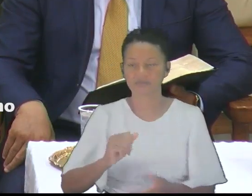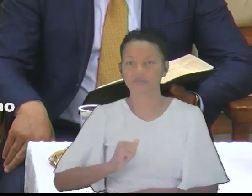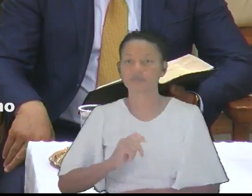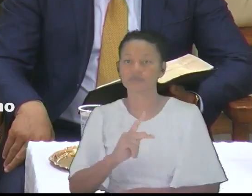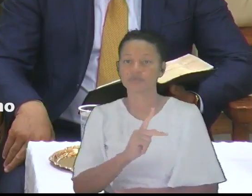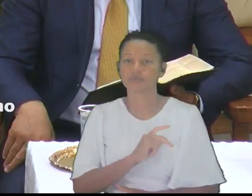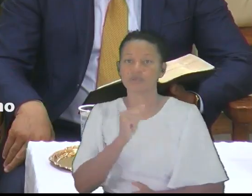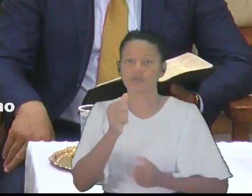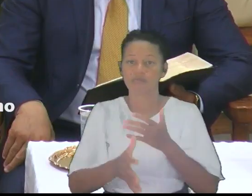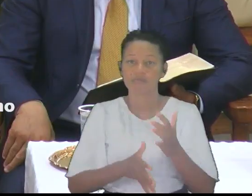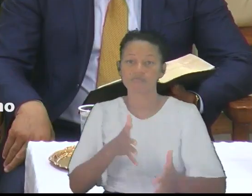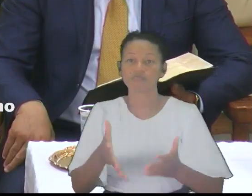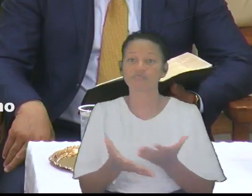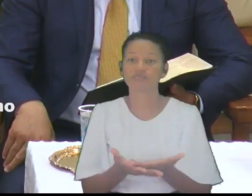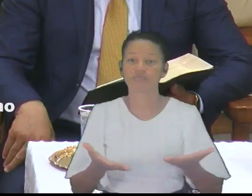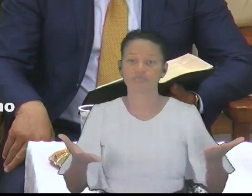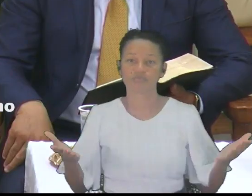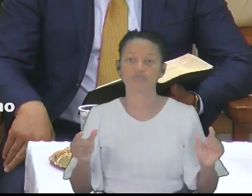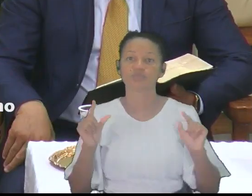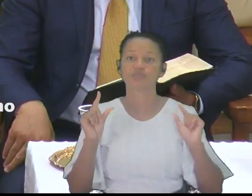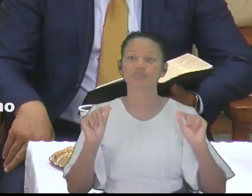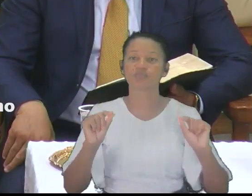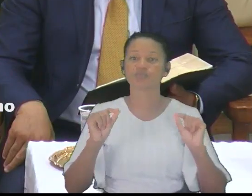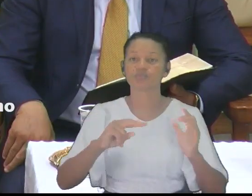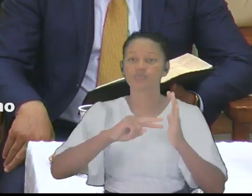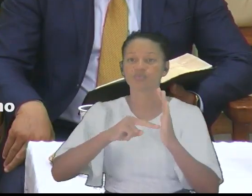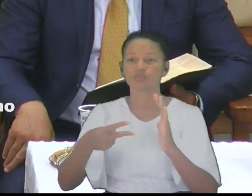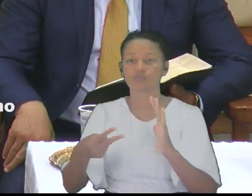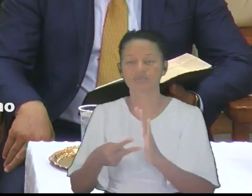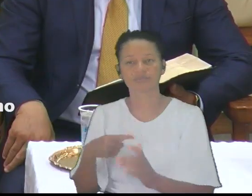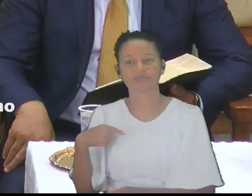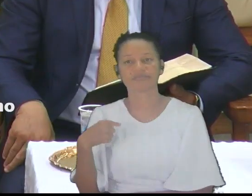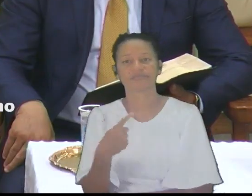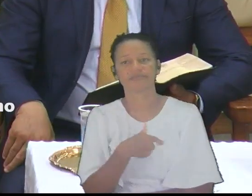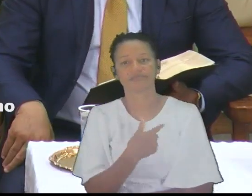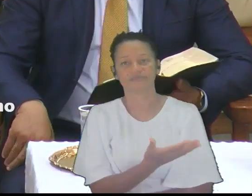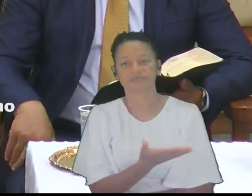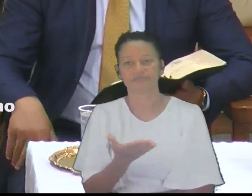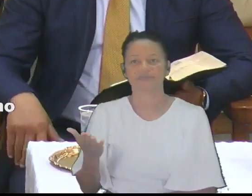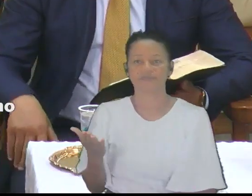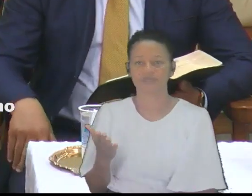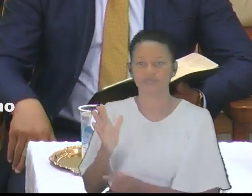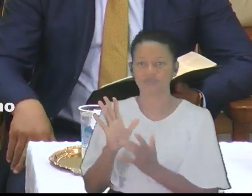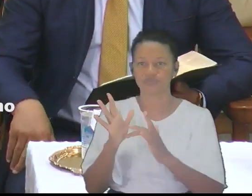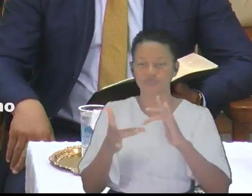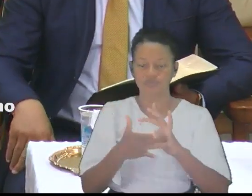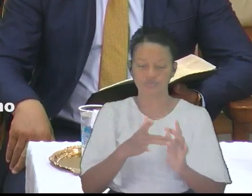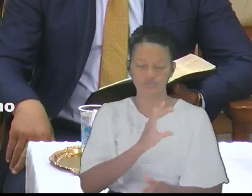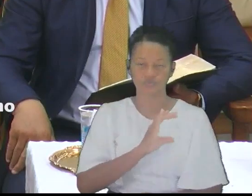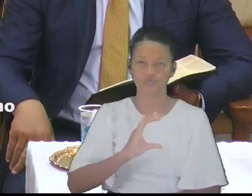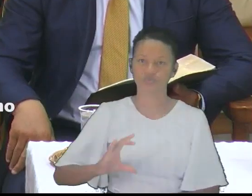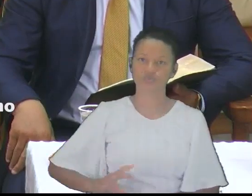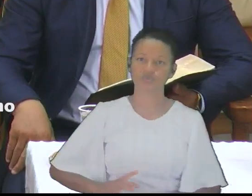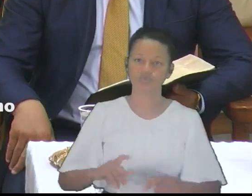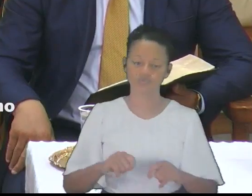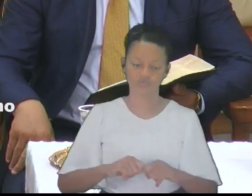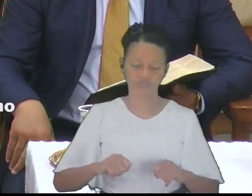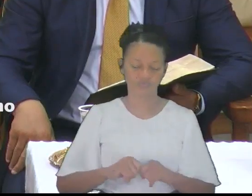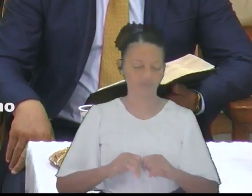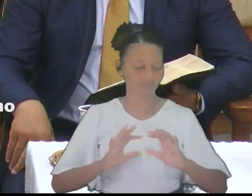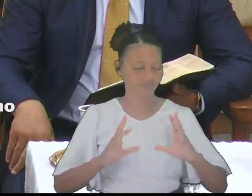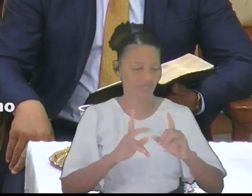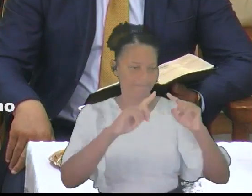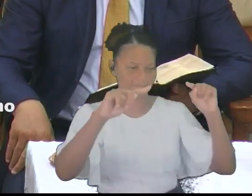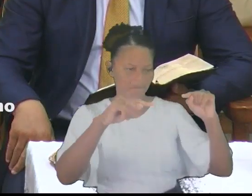ele fala do que significa para nós, o que Cristo fez, cumprindo todo